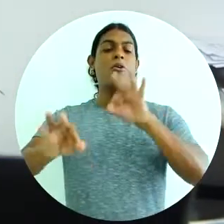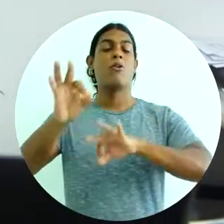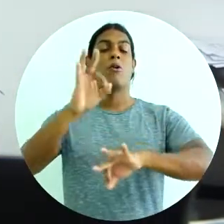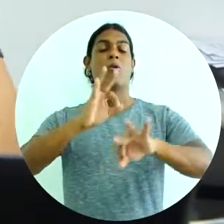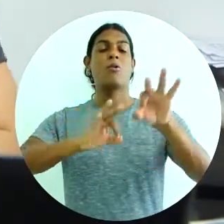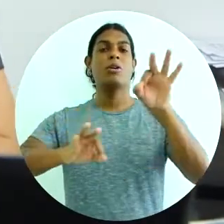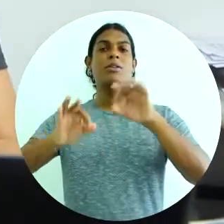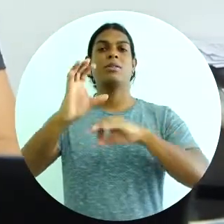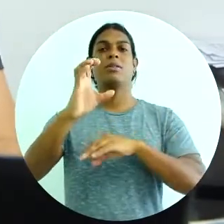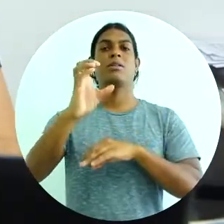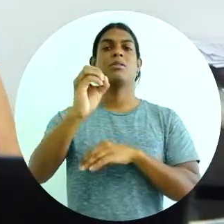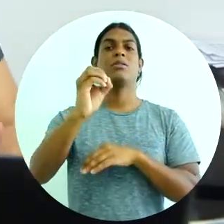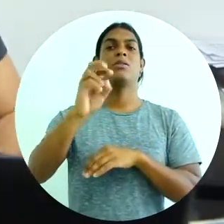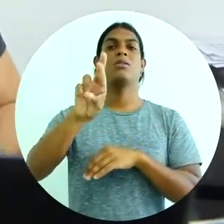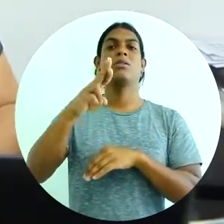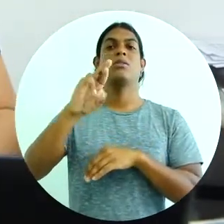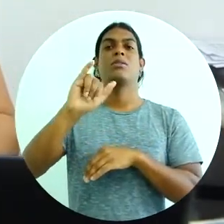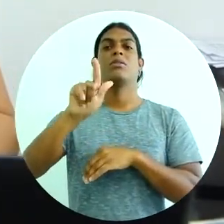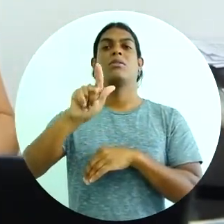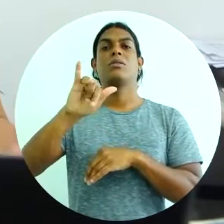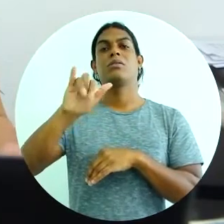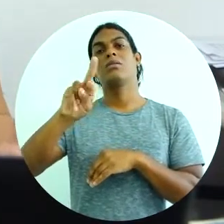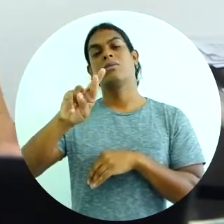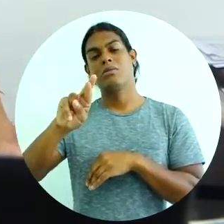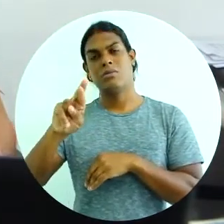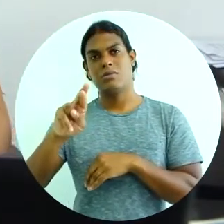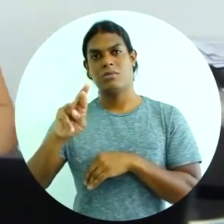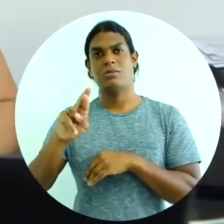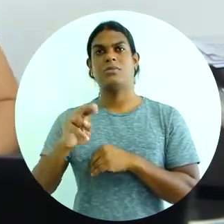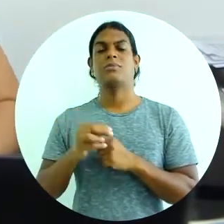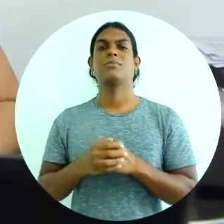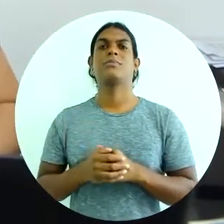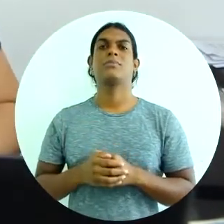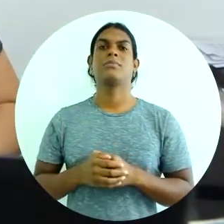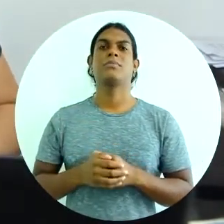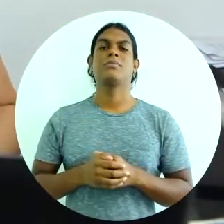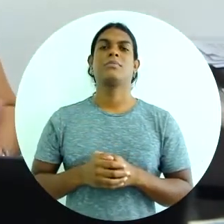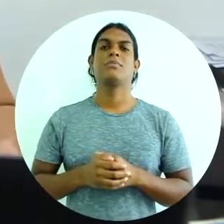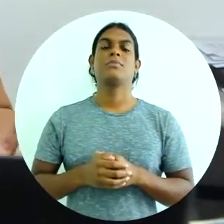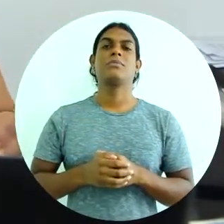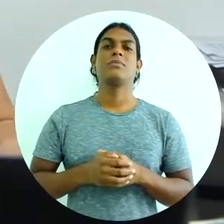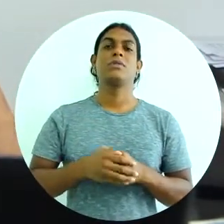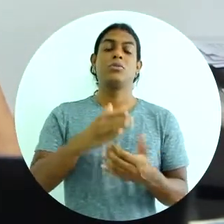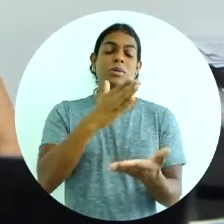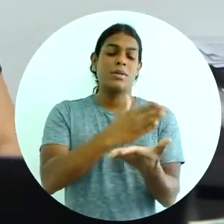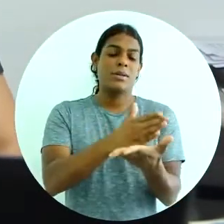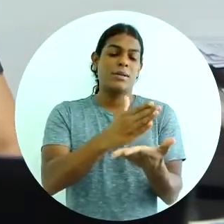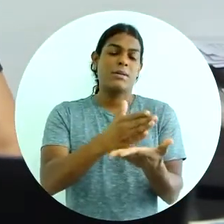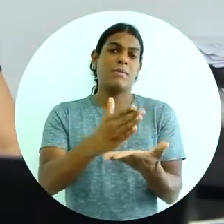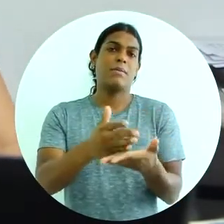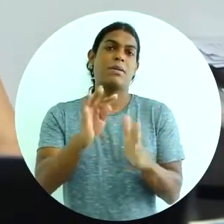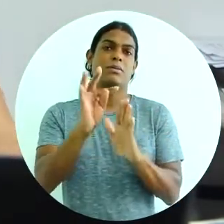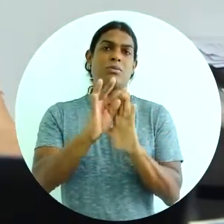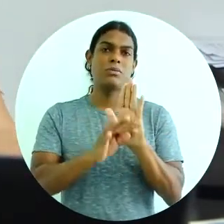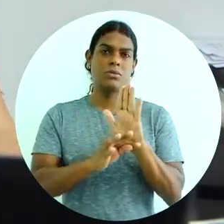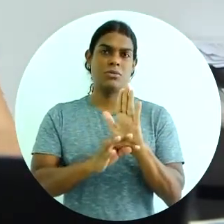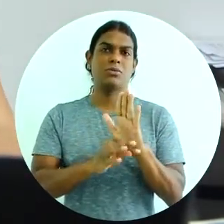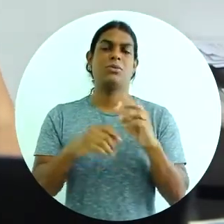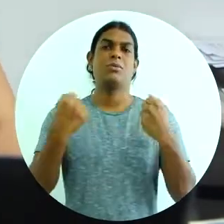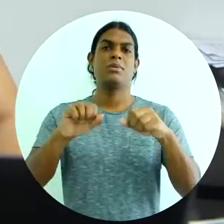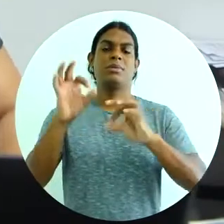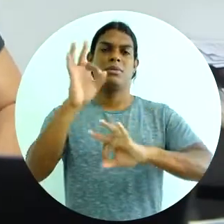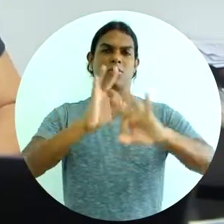Então, todo o texto, ao ser escrito, nenhuma parte dele posso dizer que está completamente perfeito e que não precisa de um melhoramento,